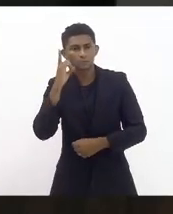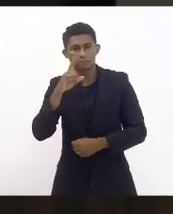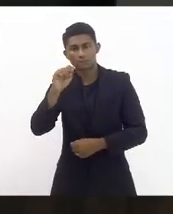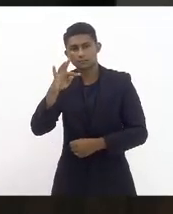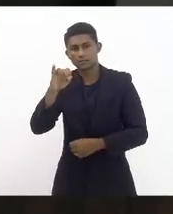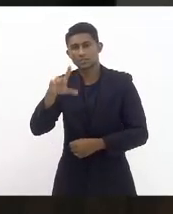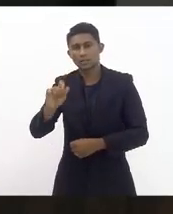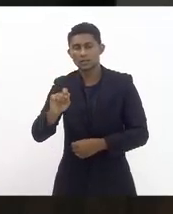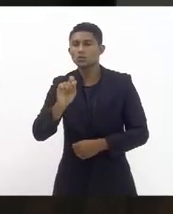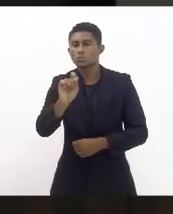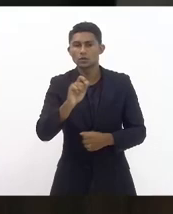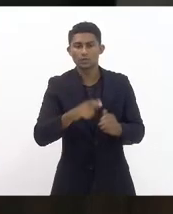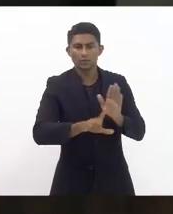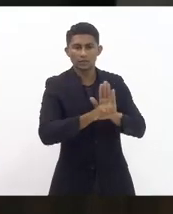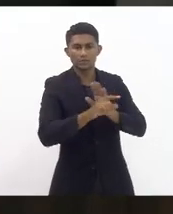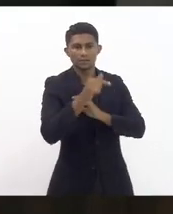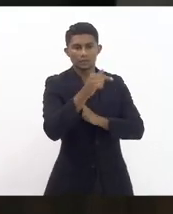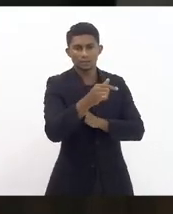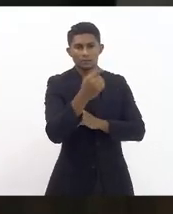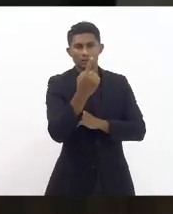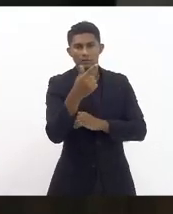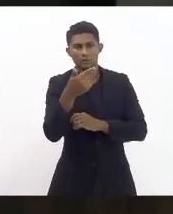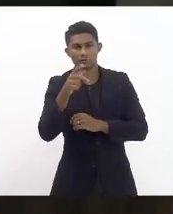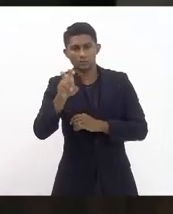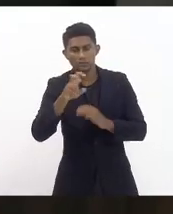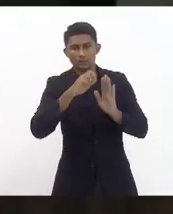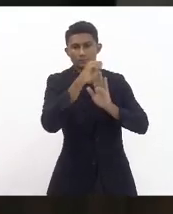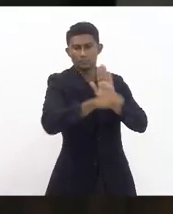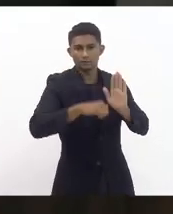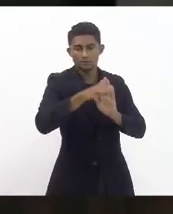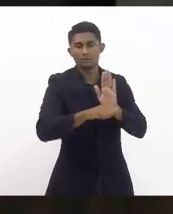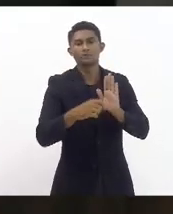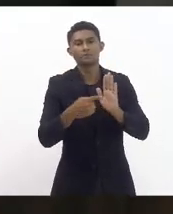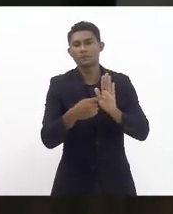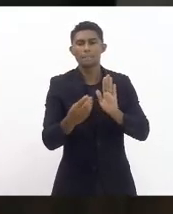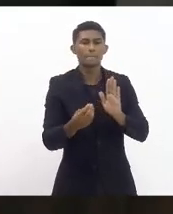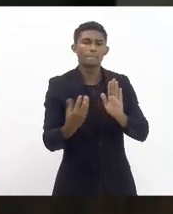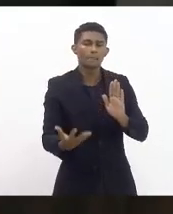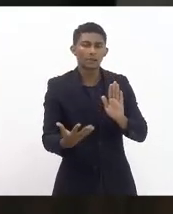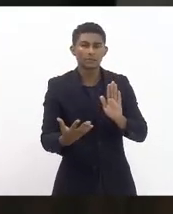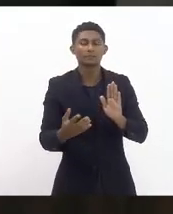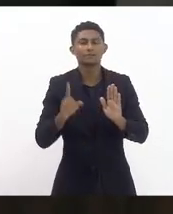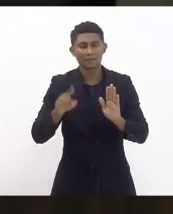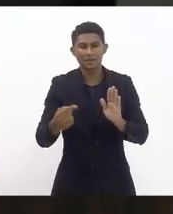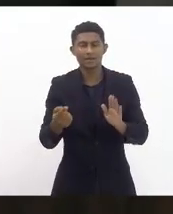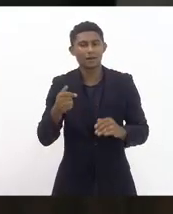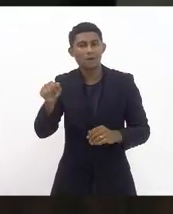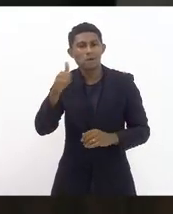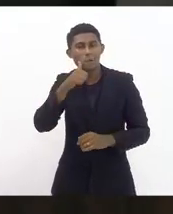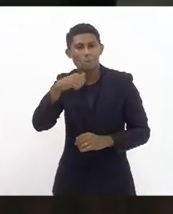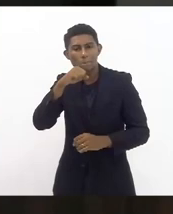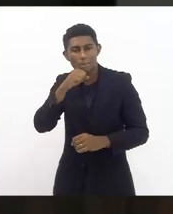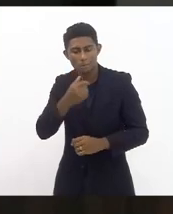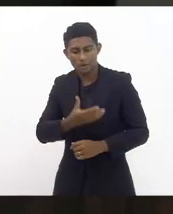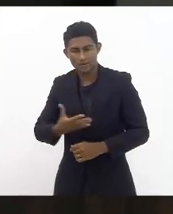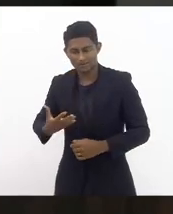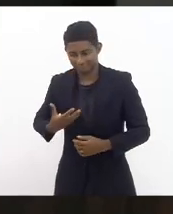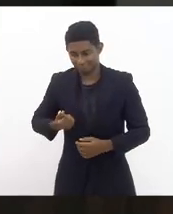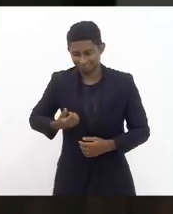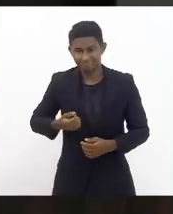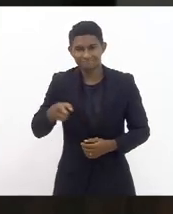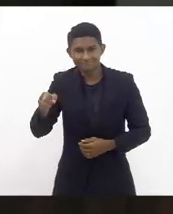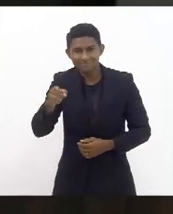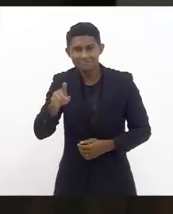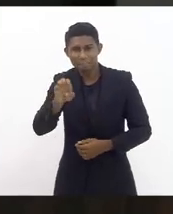que altera a lei 7.115, de 24 de novembro de 2015, para dispor sobre o aleitamento materno no Estado do Rio de Janeiro, na forma